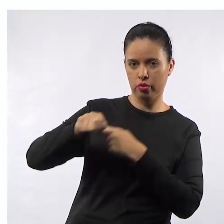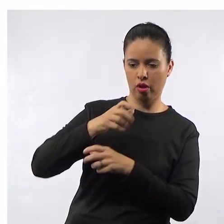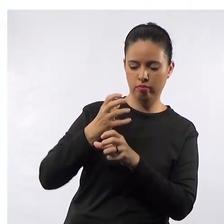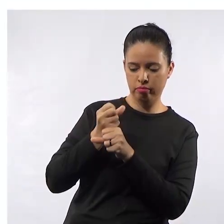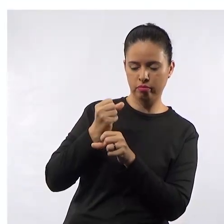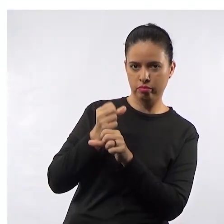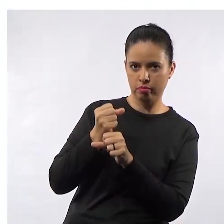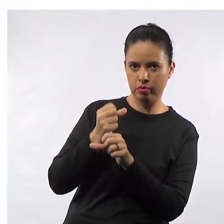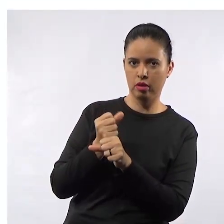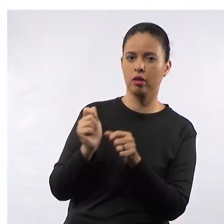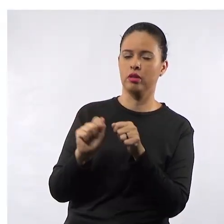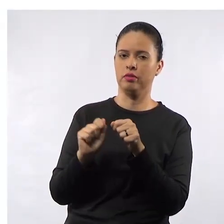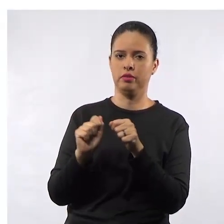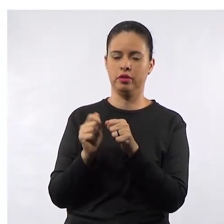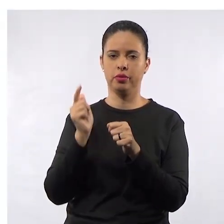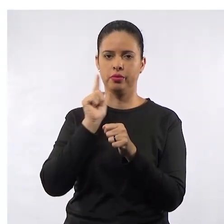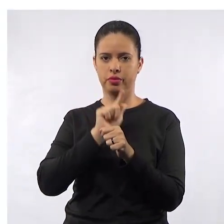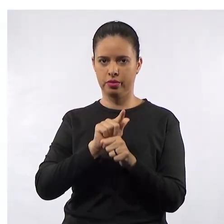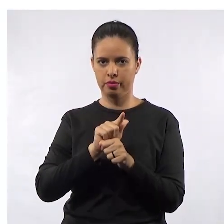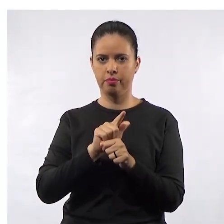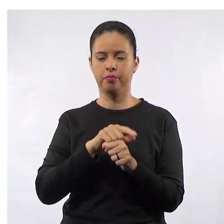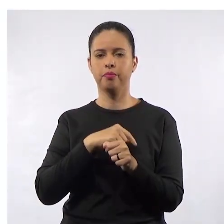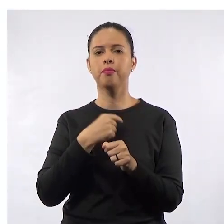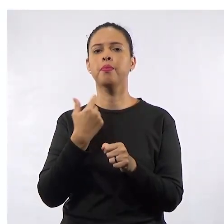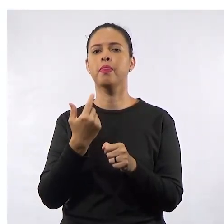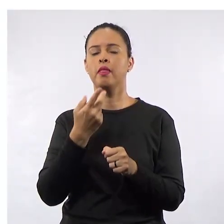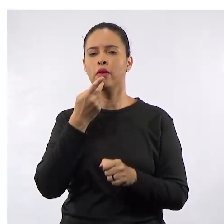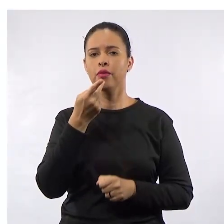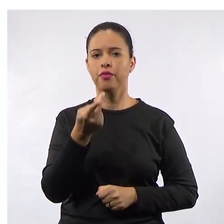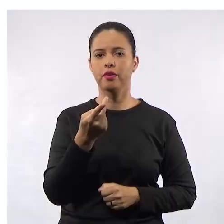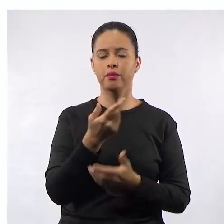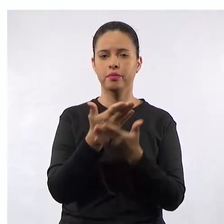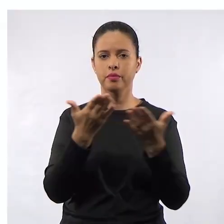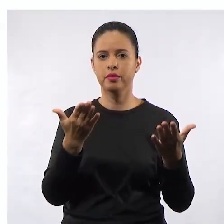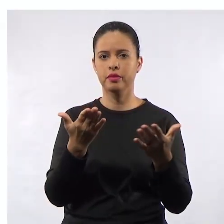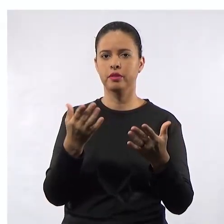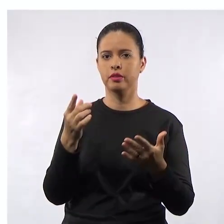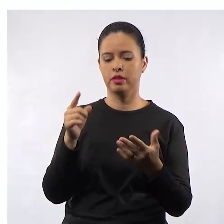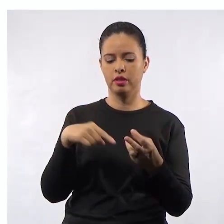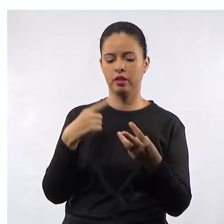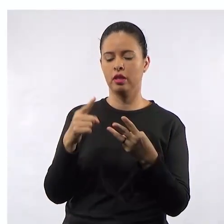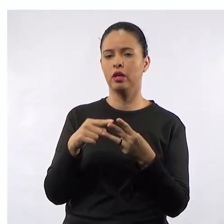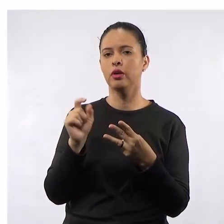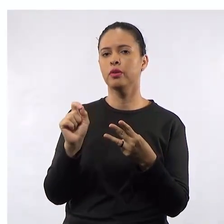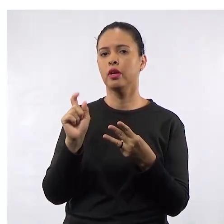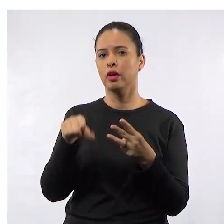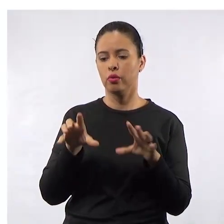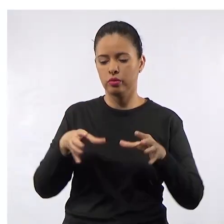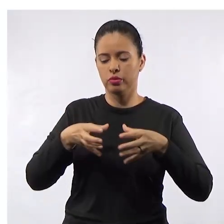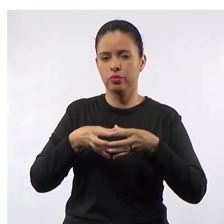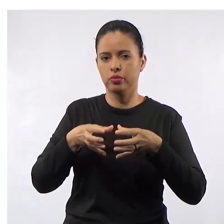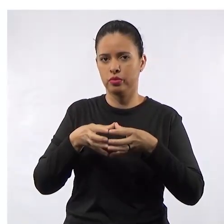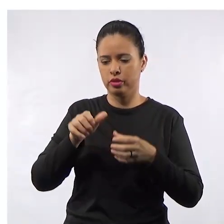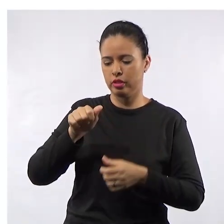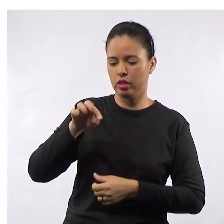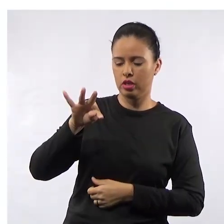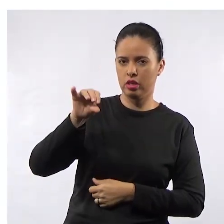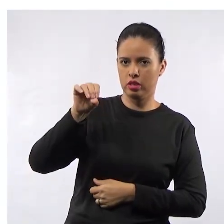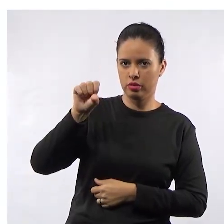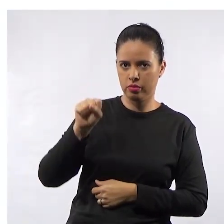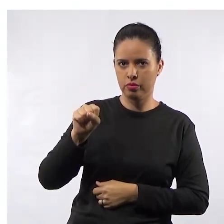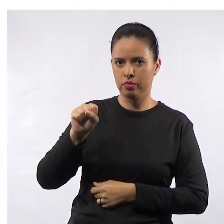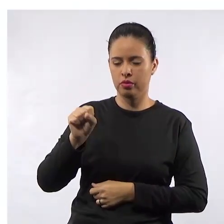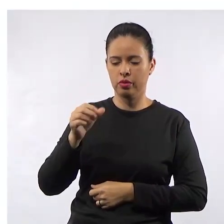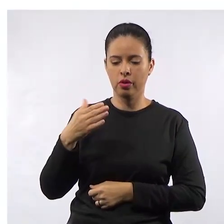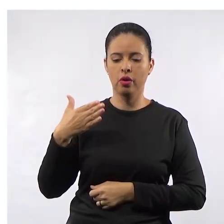um contador aqui para estar fazendo essa liquidação né e eu posso estar te dizendo que essa liquidação é um conjunto de Atos a